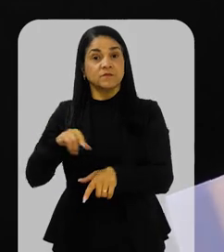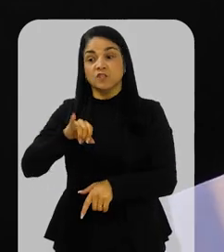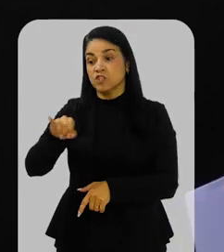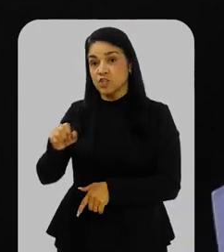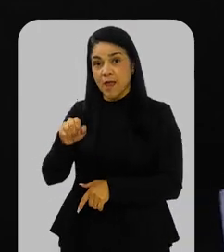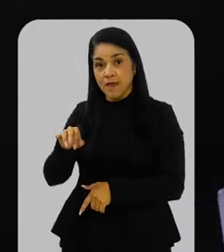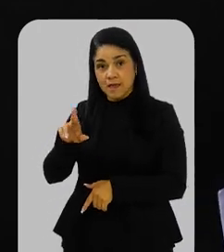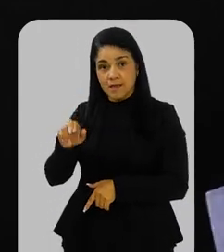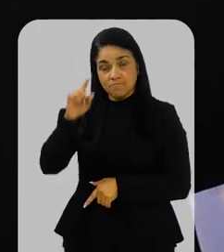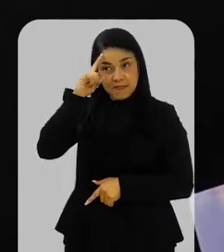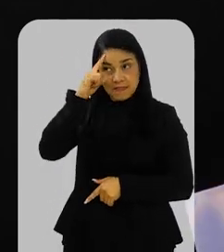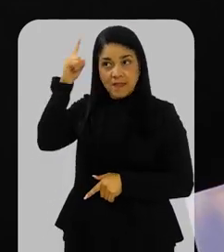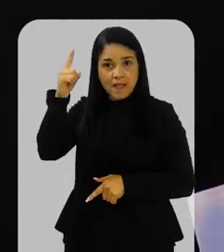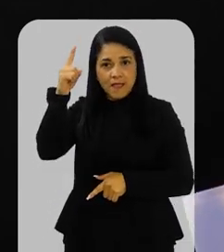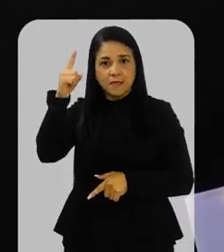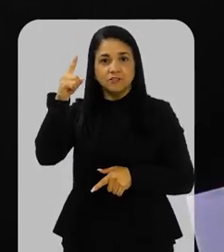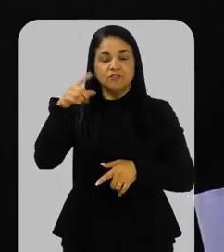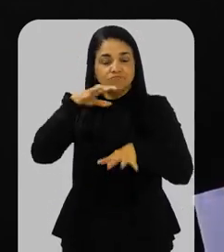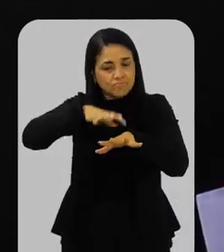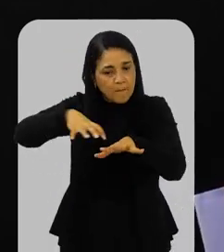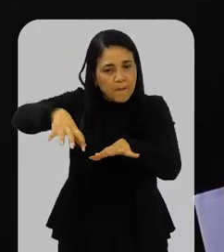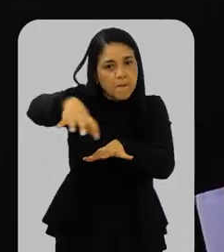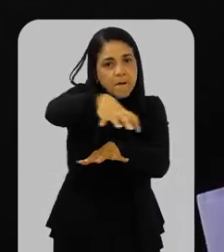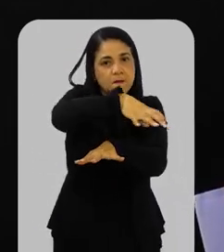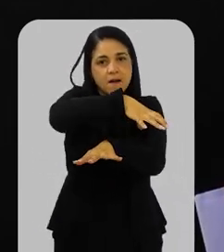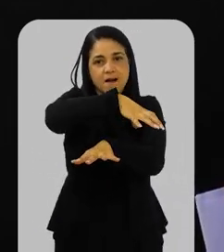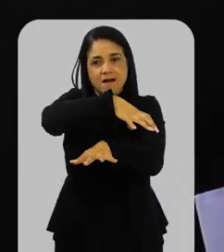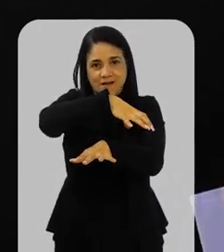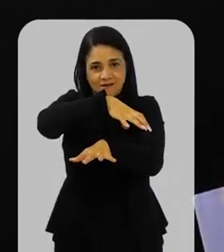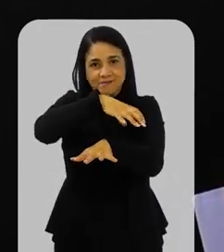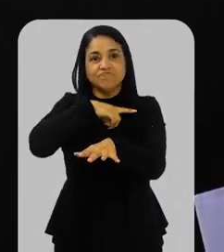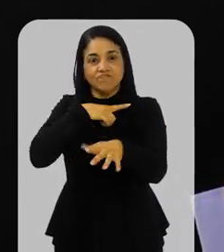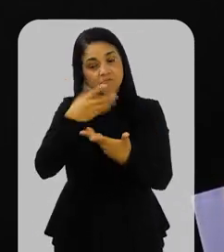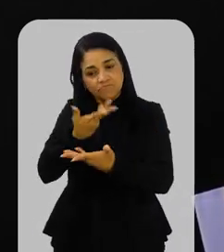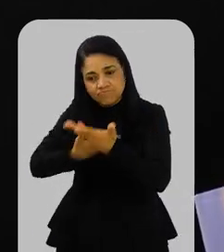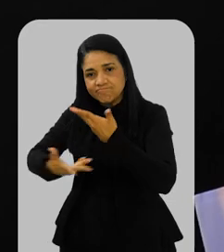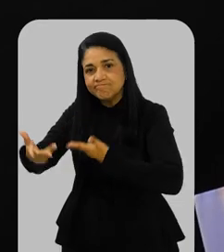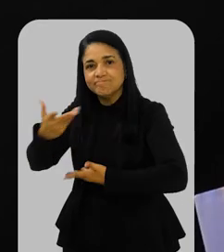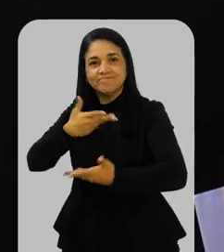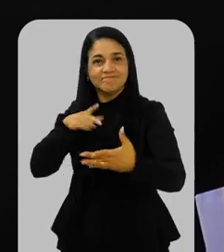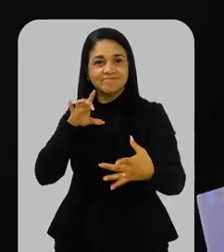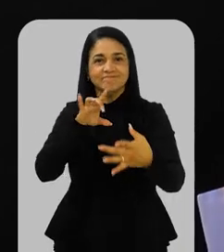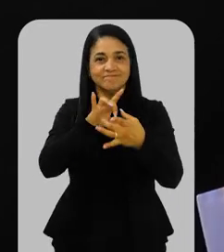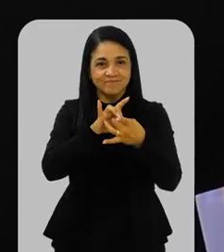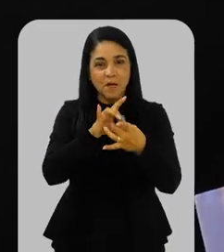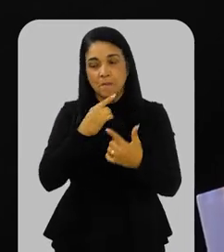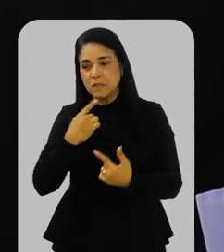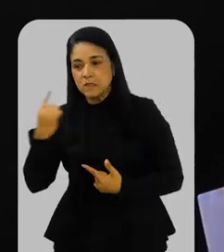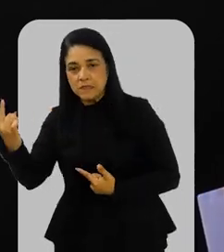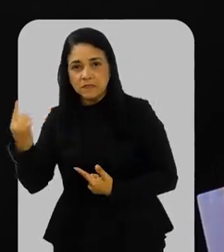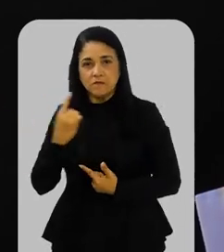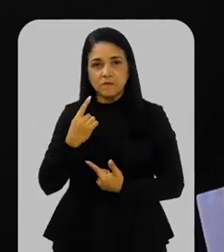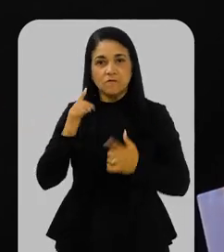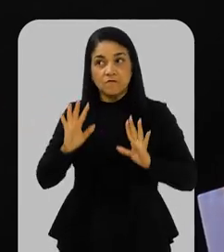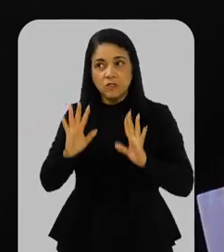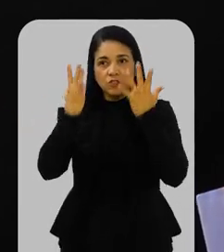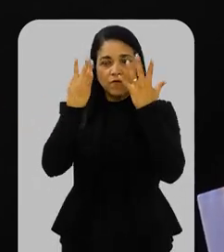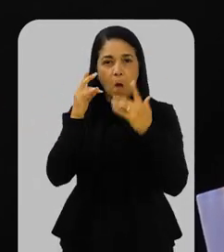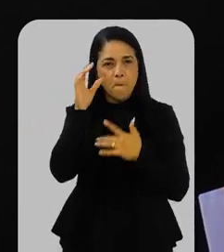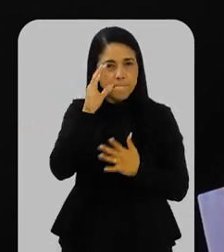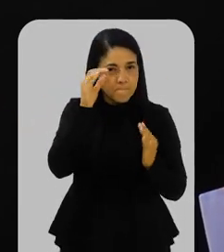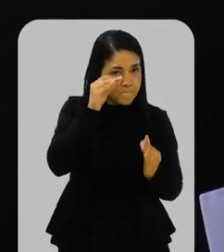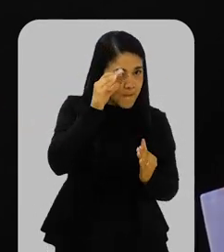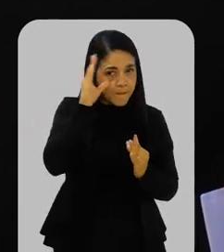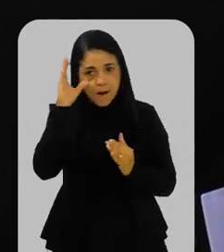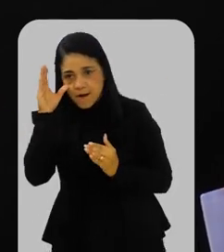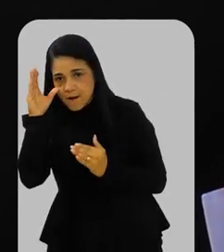para lá, então você vê, desde a década de 70 tem algum intercâmbio, alguma pessoa indo e vindo para ver o festival. E que aumenta exponencialmente